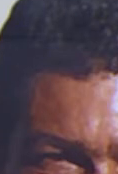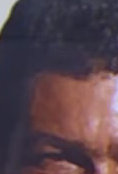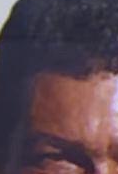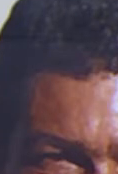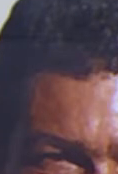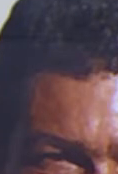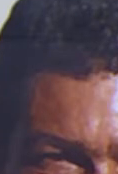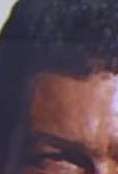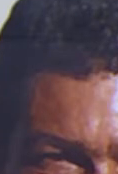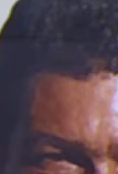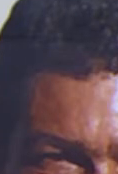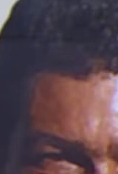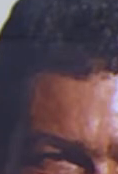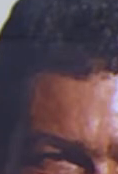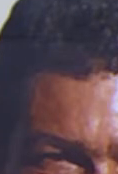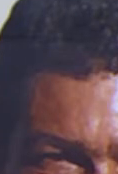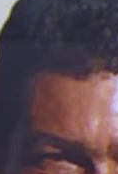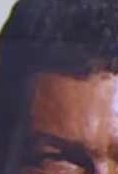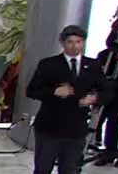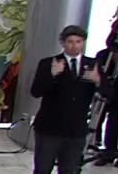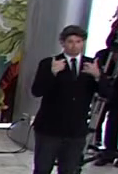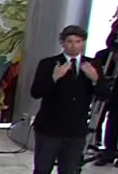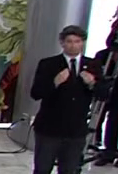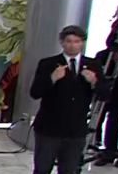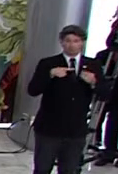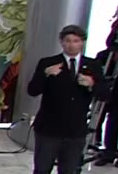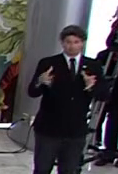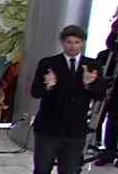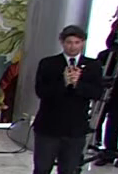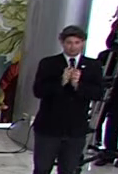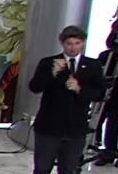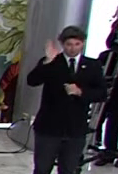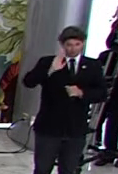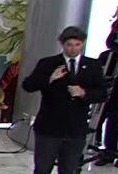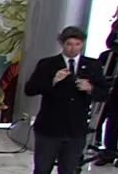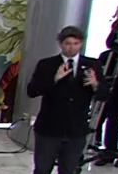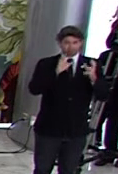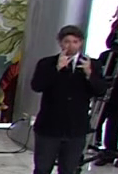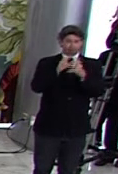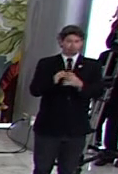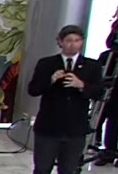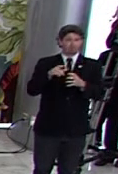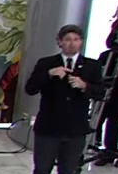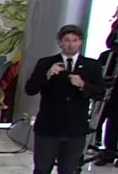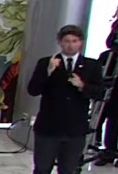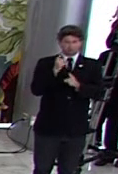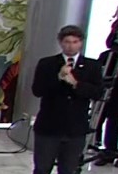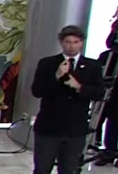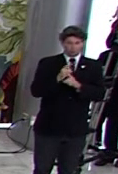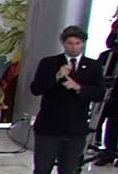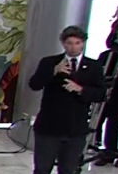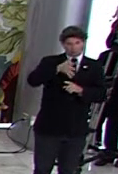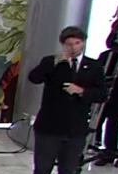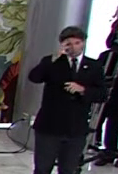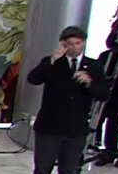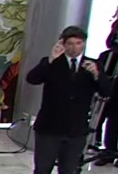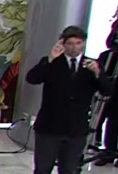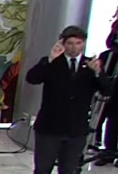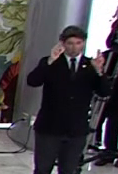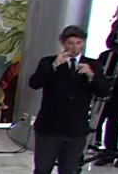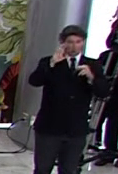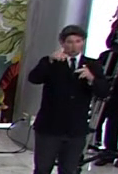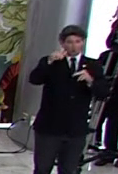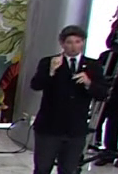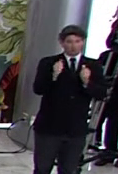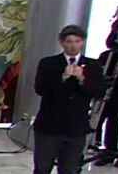Francisco. Digo com muito orgulho, eu estava naquela delegação brasileira que construiu o encontro de Roma com o Papa, e